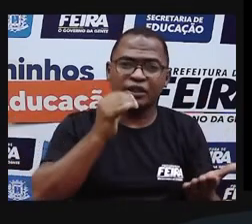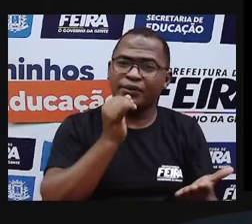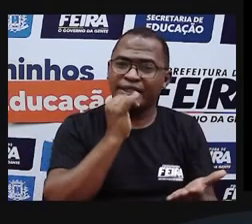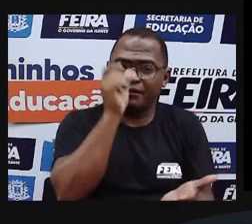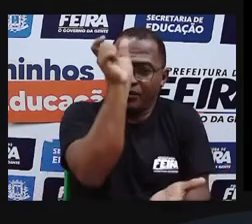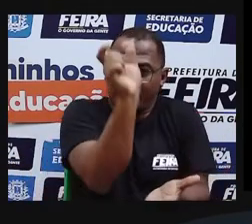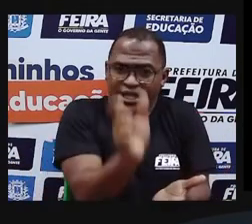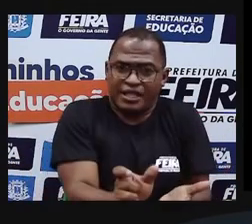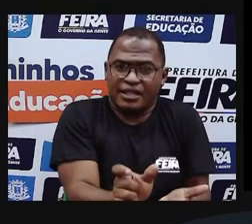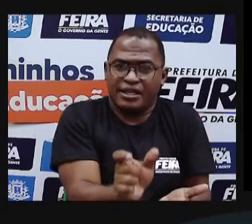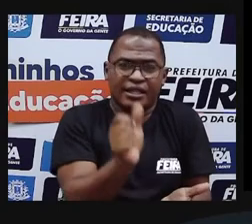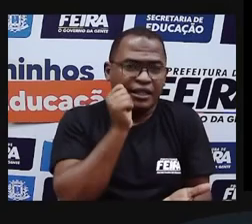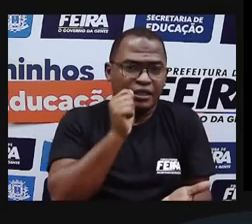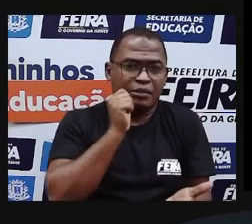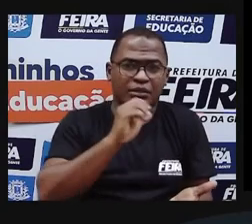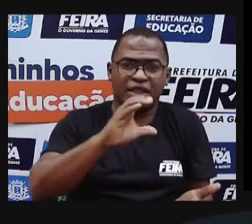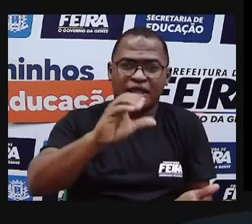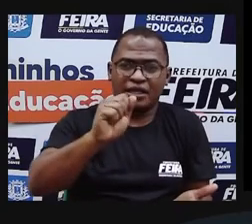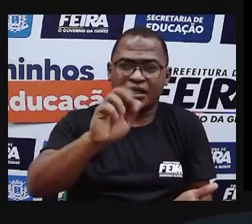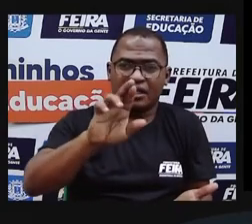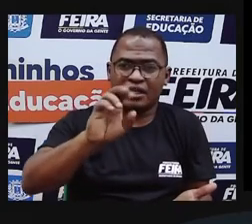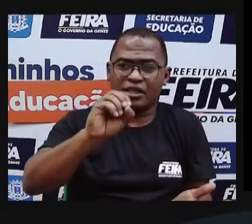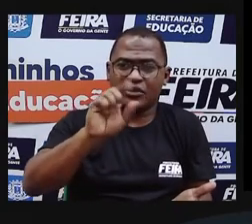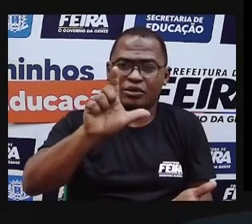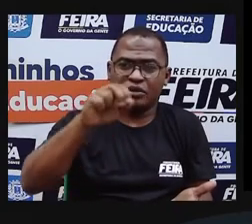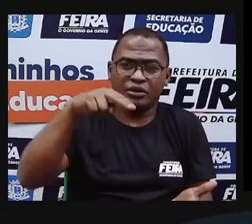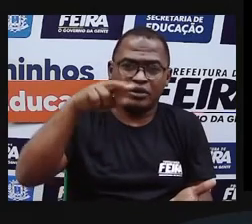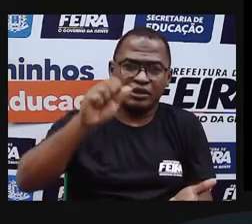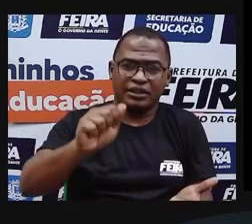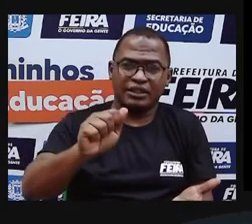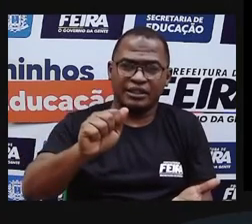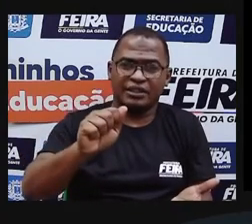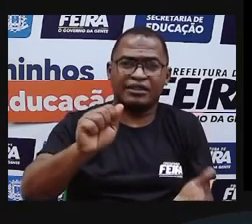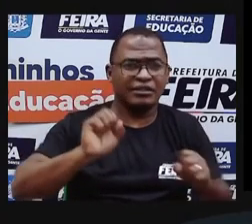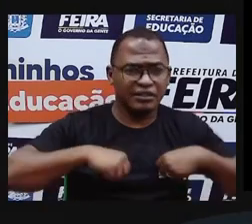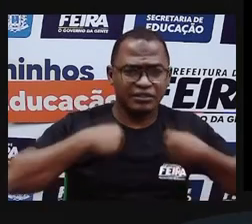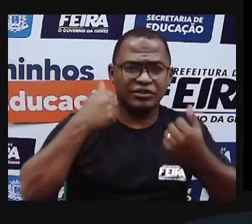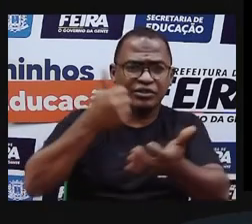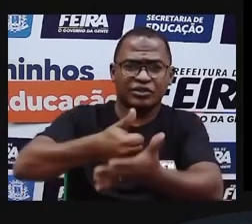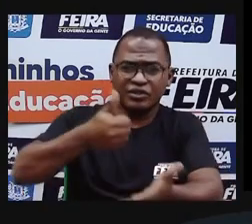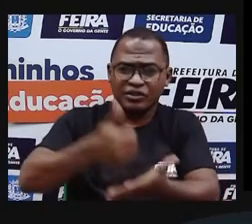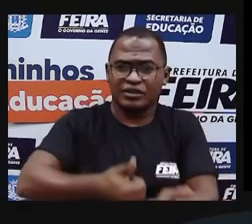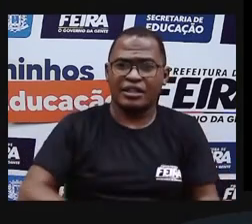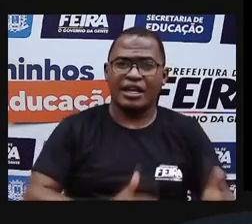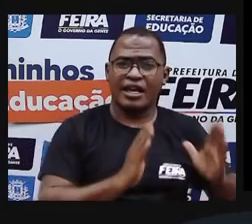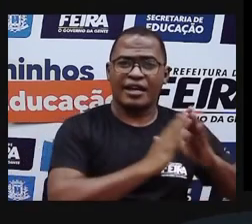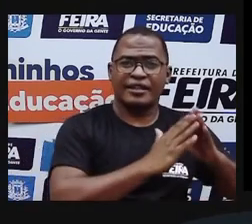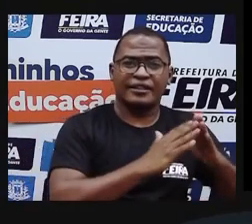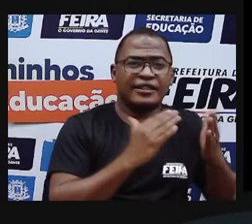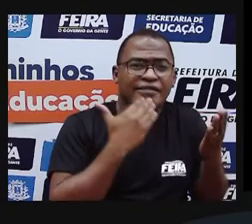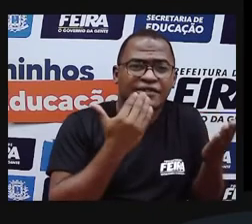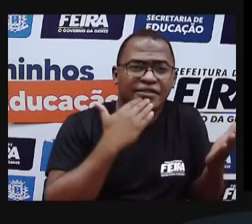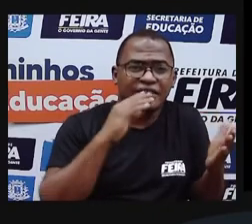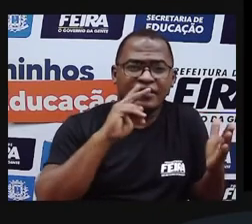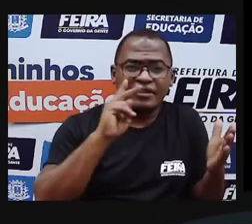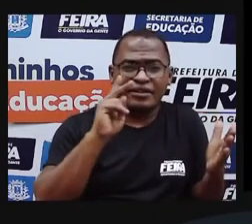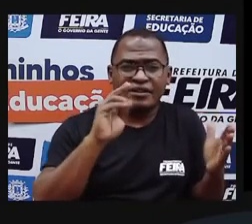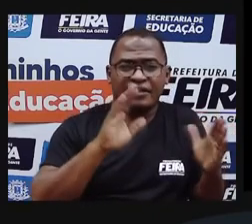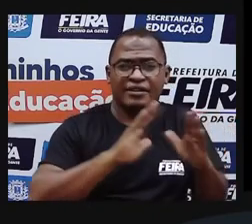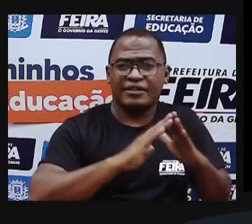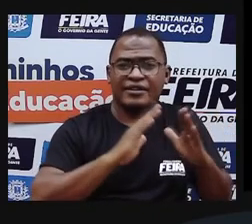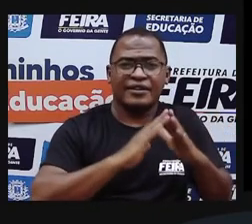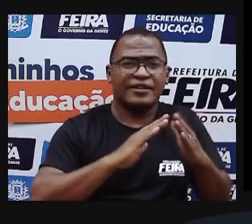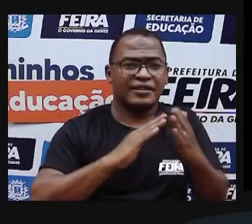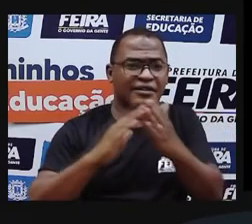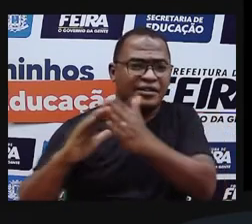gente quer. Carolina morava em uma favela. Durante a noite, vamos conhecer um pouquinho da rotina dela.